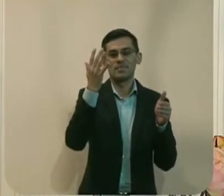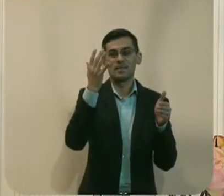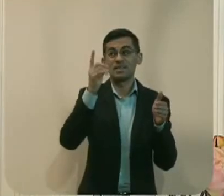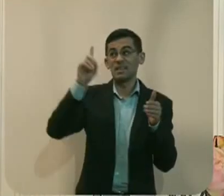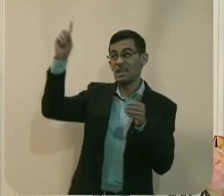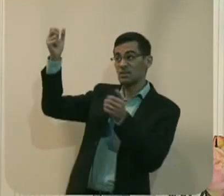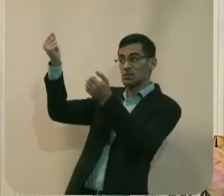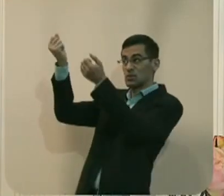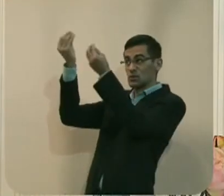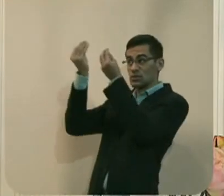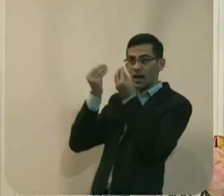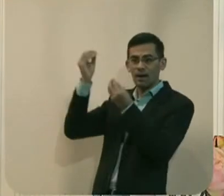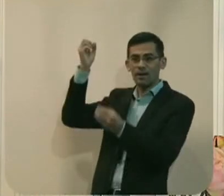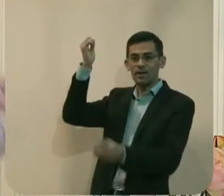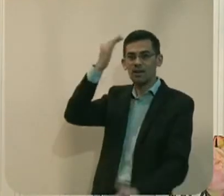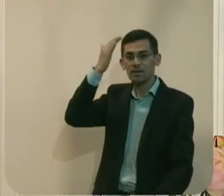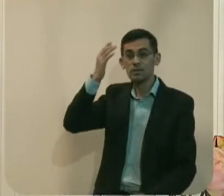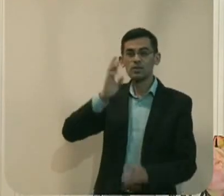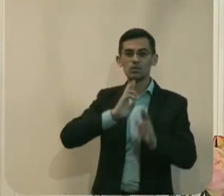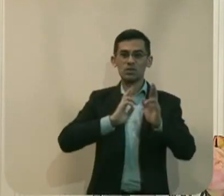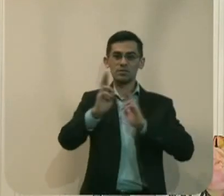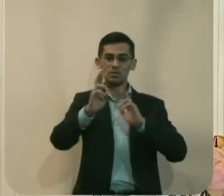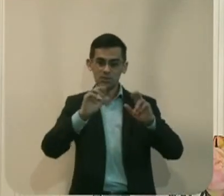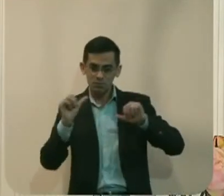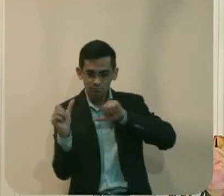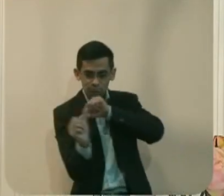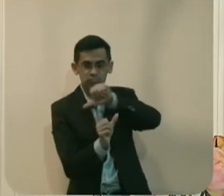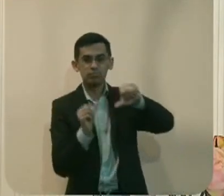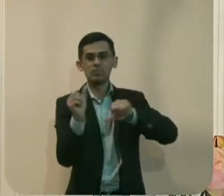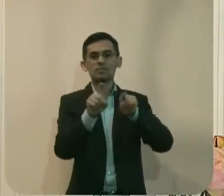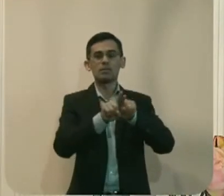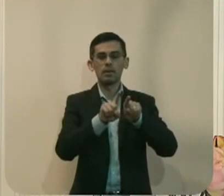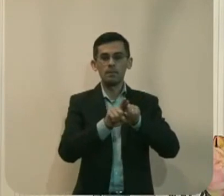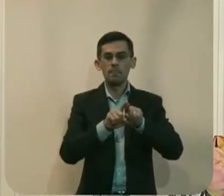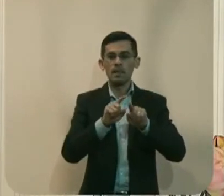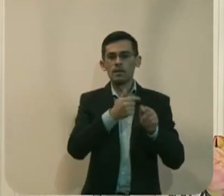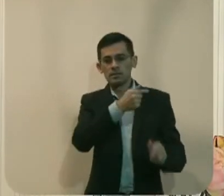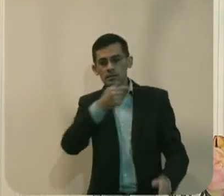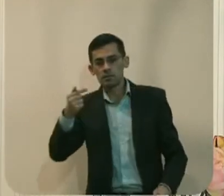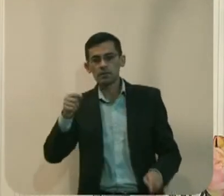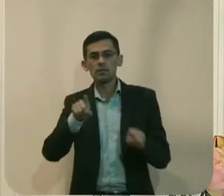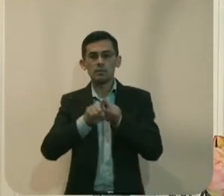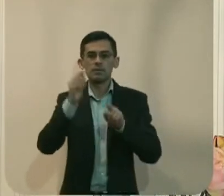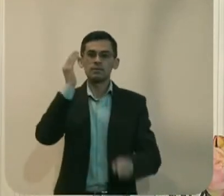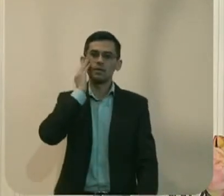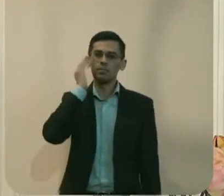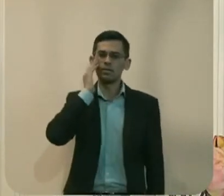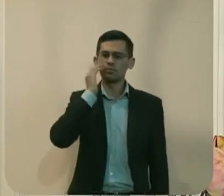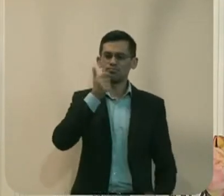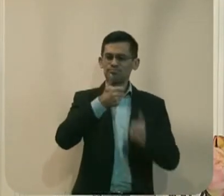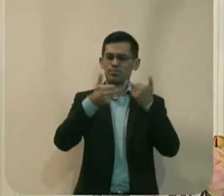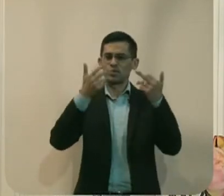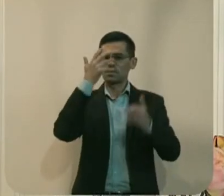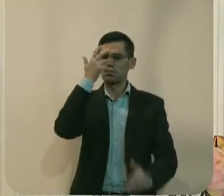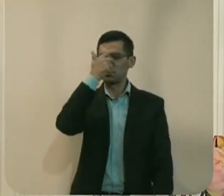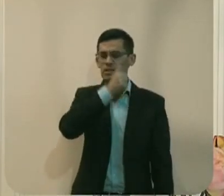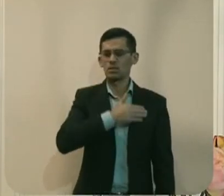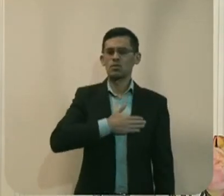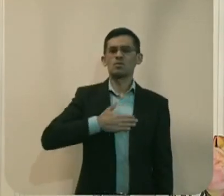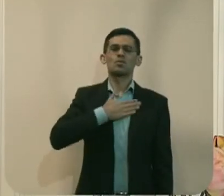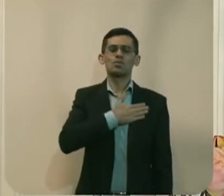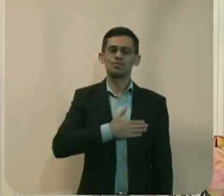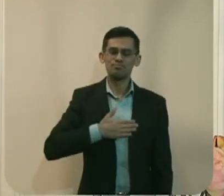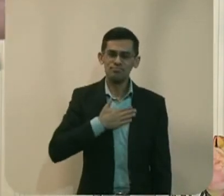Deus nos dá graça, e os relacionamentos mudam. Eu fiquei sabendo essa semana também uma coisa tão bonita, tão